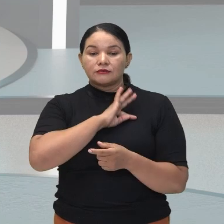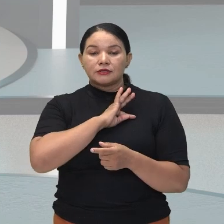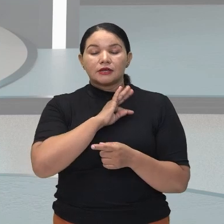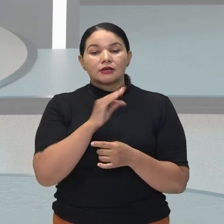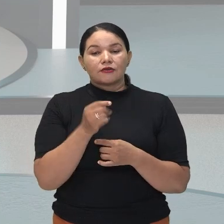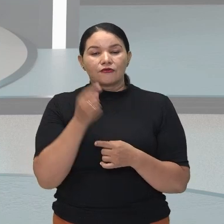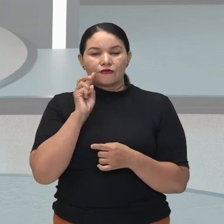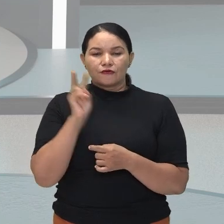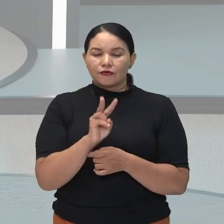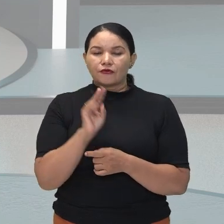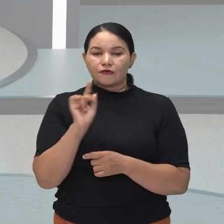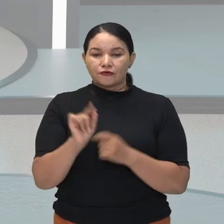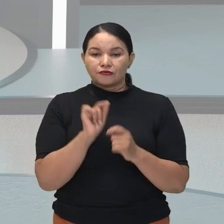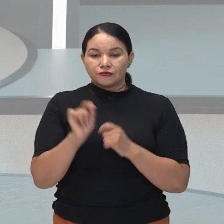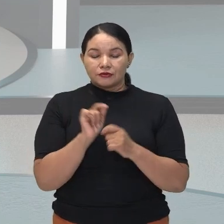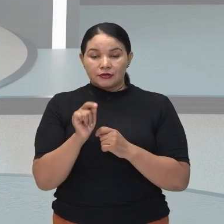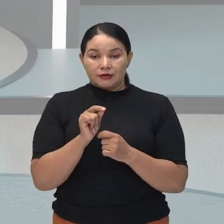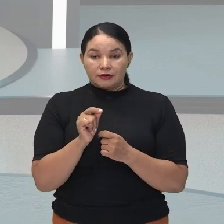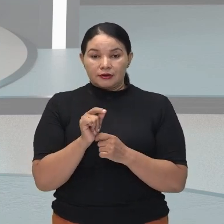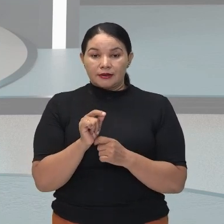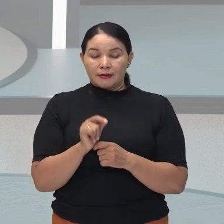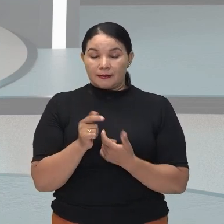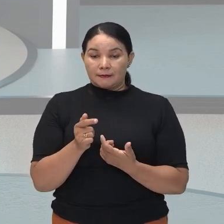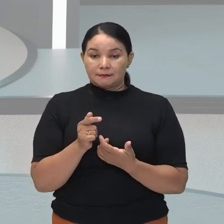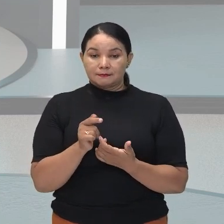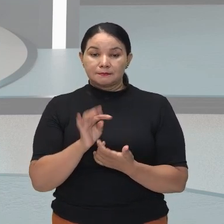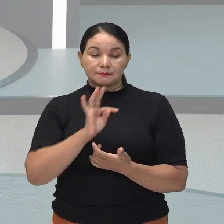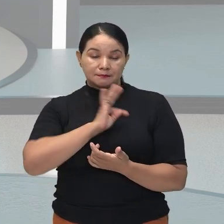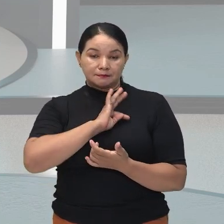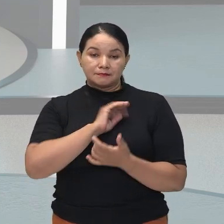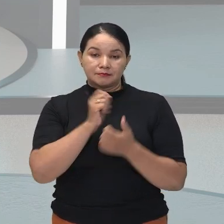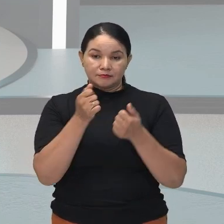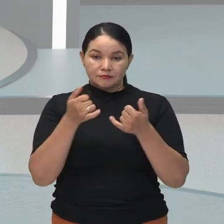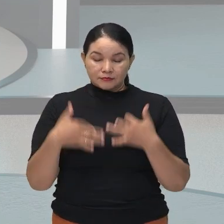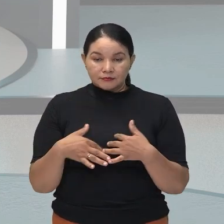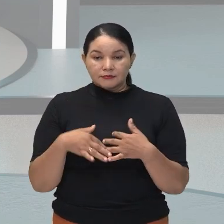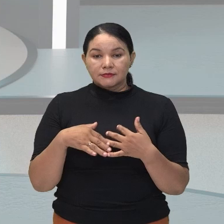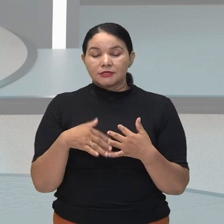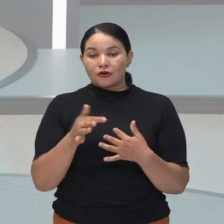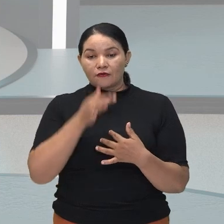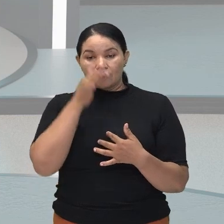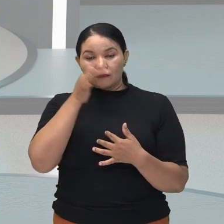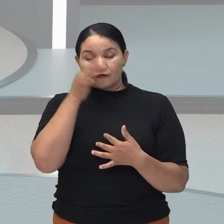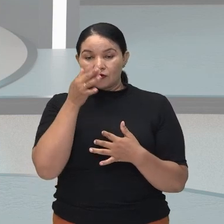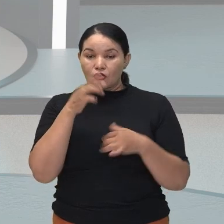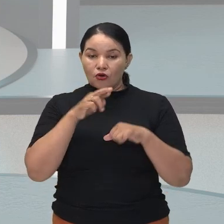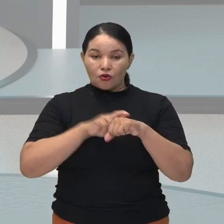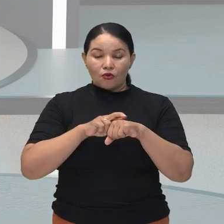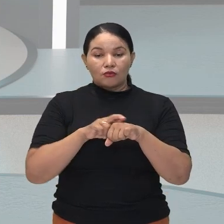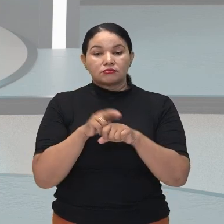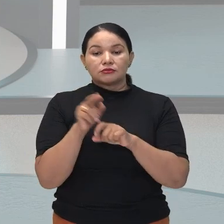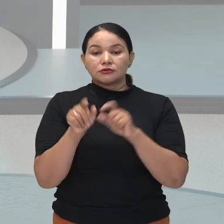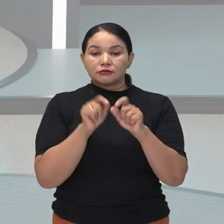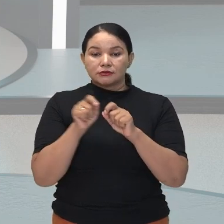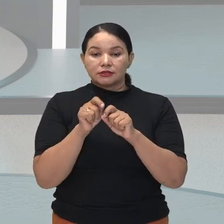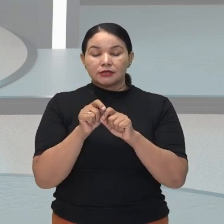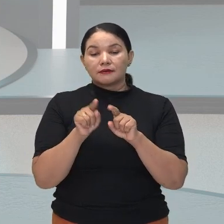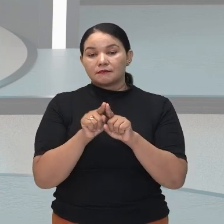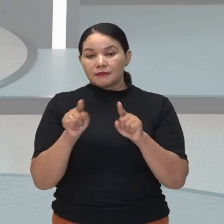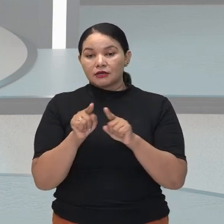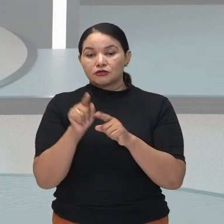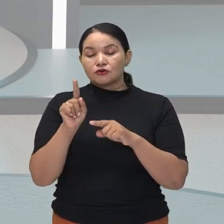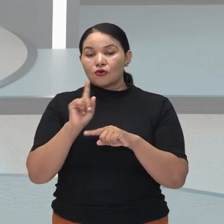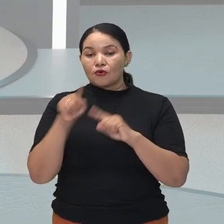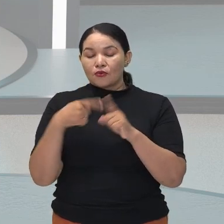gente está vendo aqui a parte mais técnica da explicação do que é uma rosa, a flor. Em contrapartida, a gente vai ter o